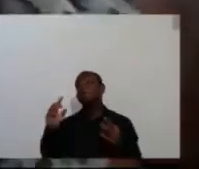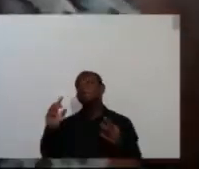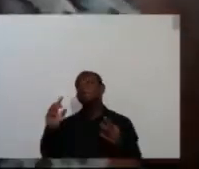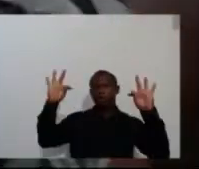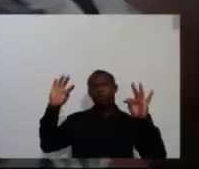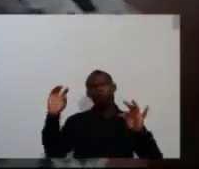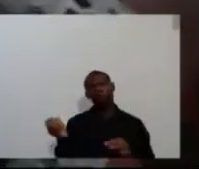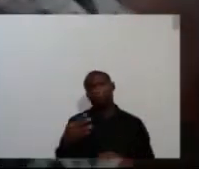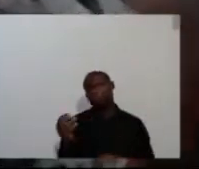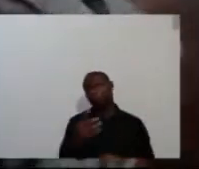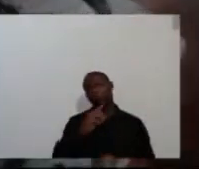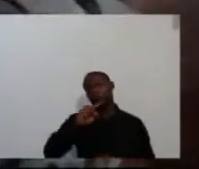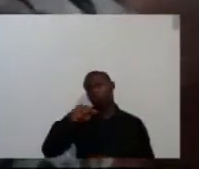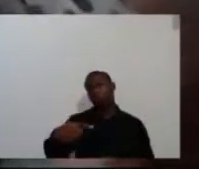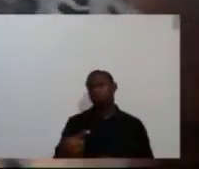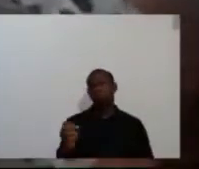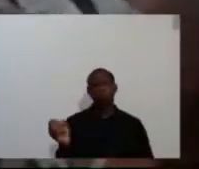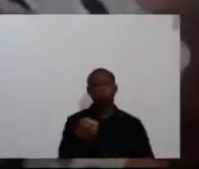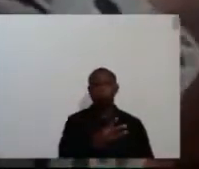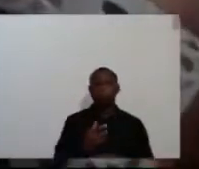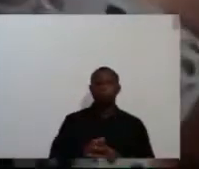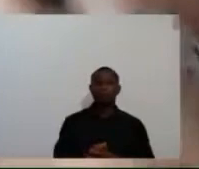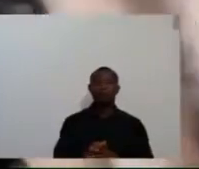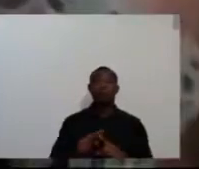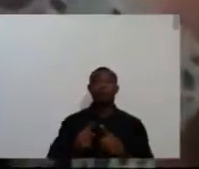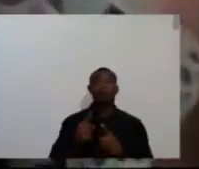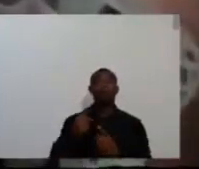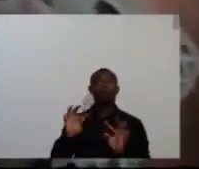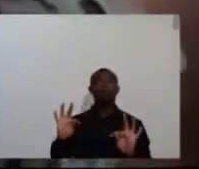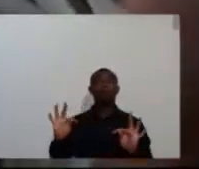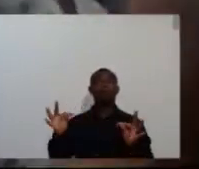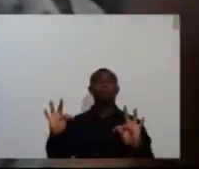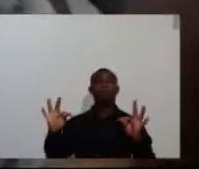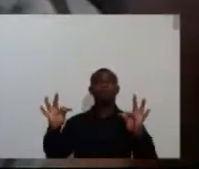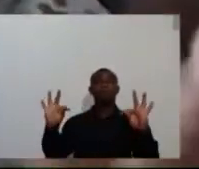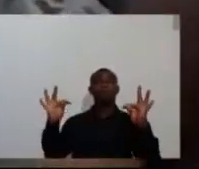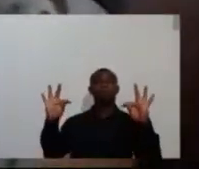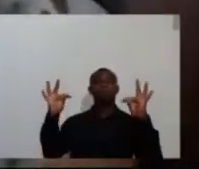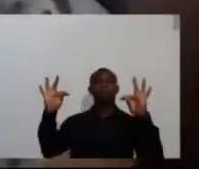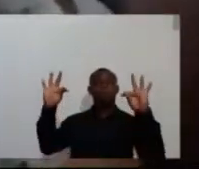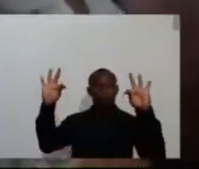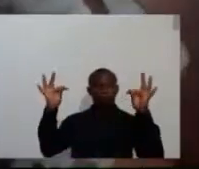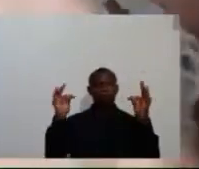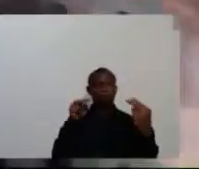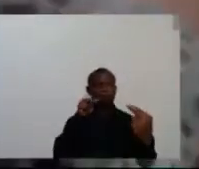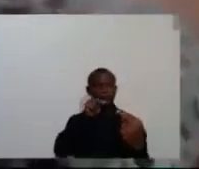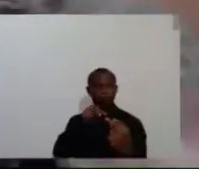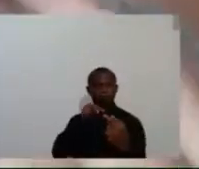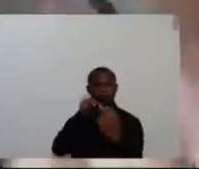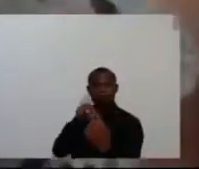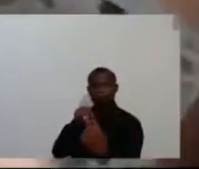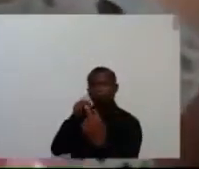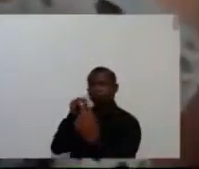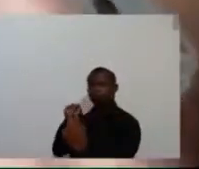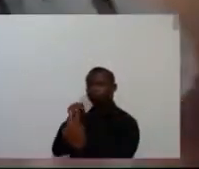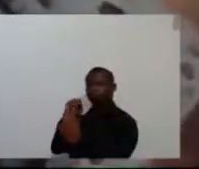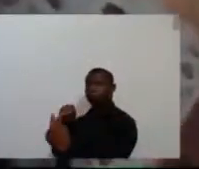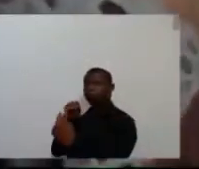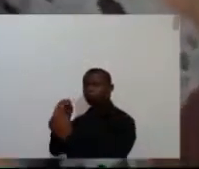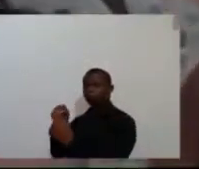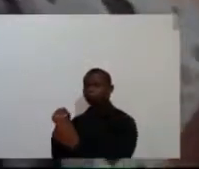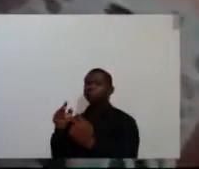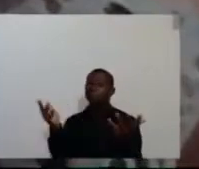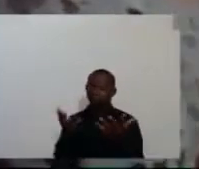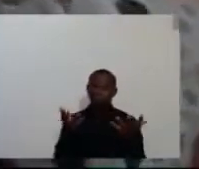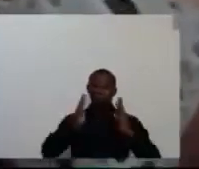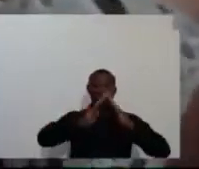híbrido tecnológico, essa coisa aqui, desse olho no olho, apesar de estarmos todos distantes, cada um em sua casa, vocês estão me vendo, é olho no